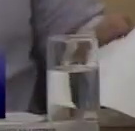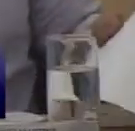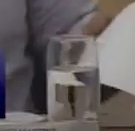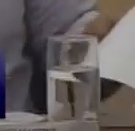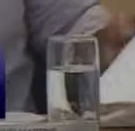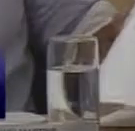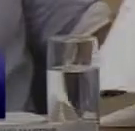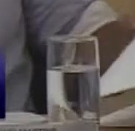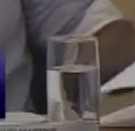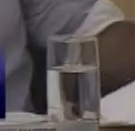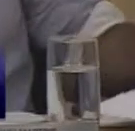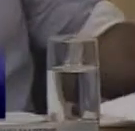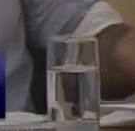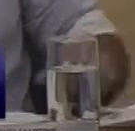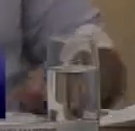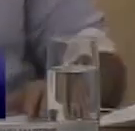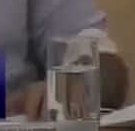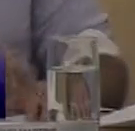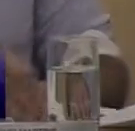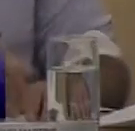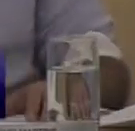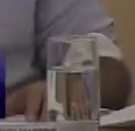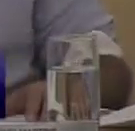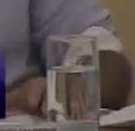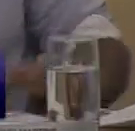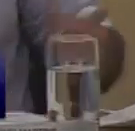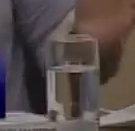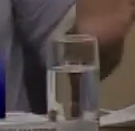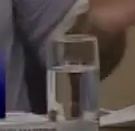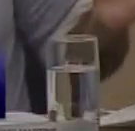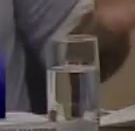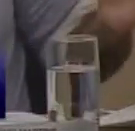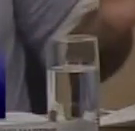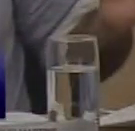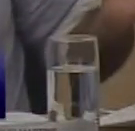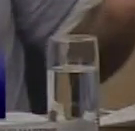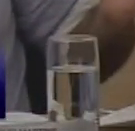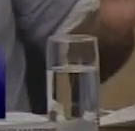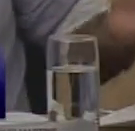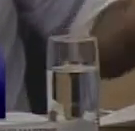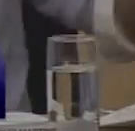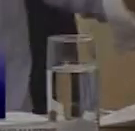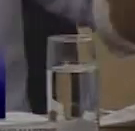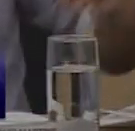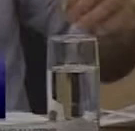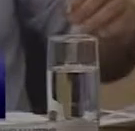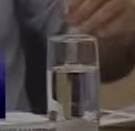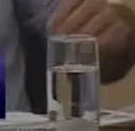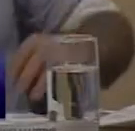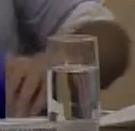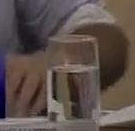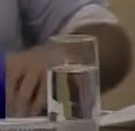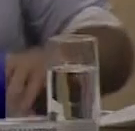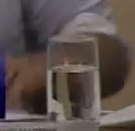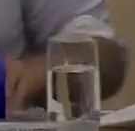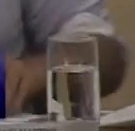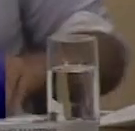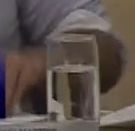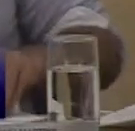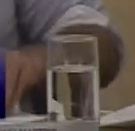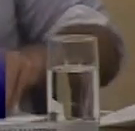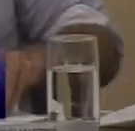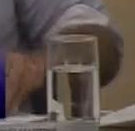item 17 fica prejudicado. Portanto, fica a sugestão ao vereador Sidney Pascotto para refazer o projeto